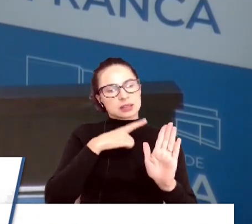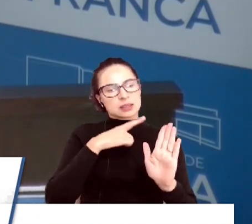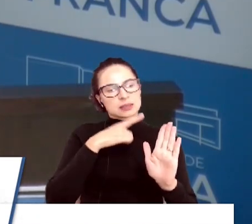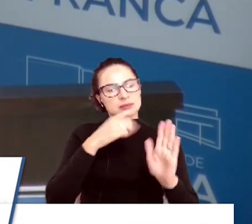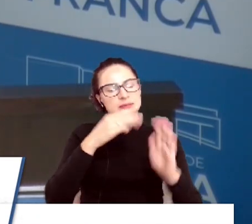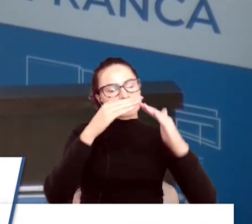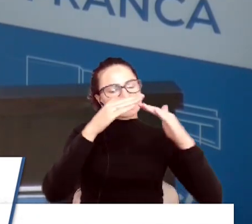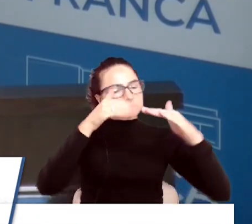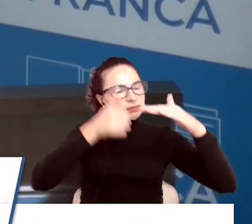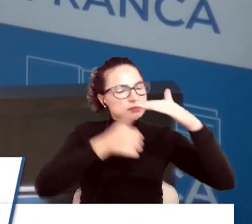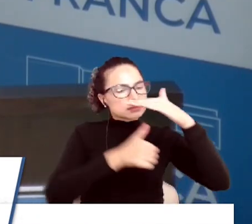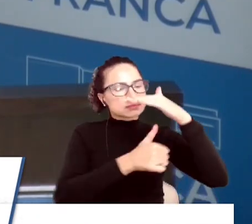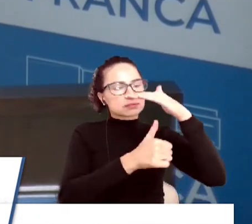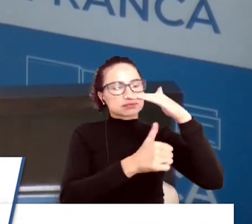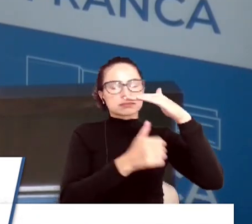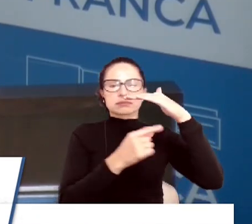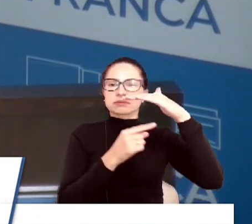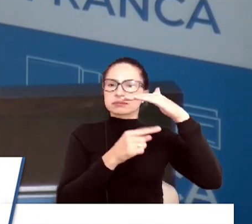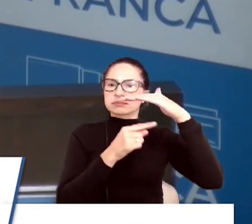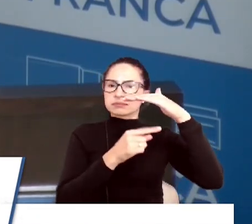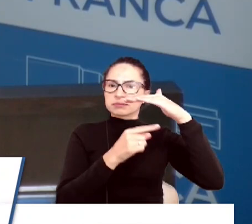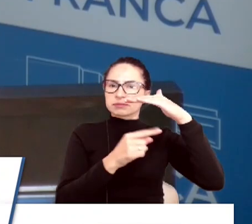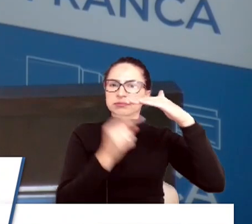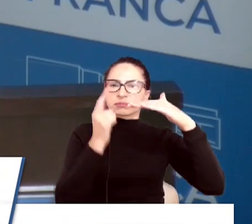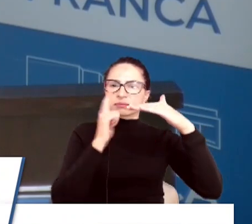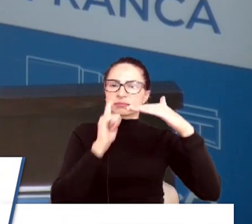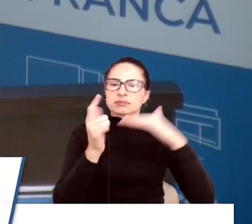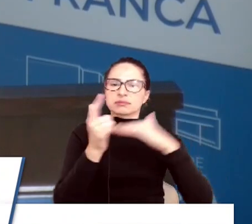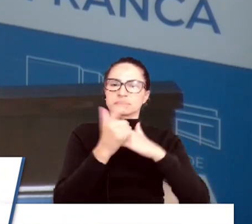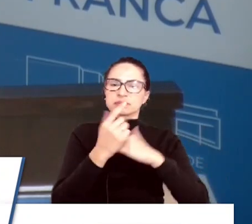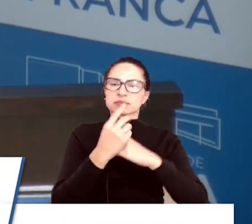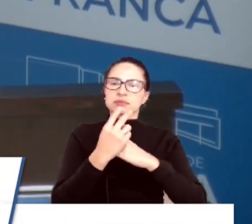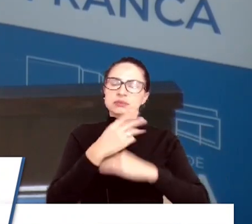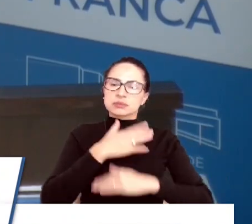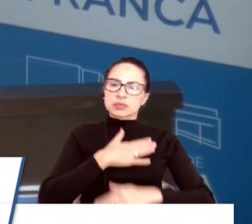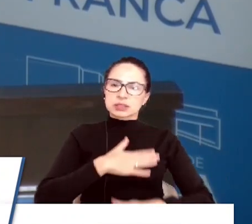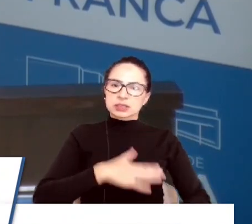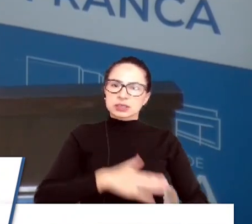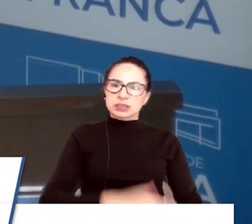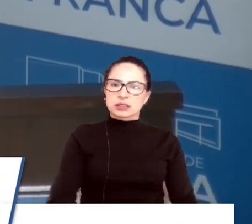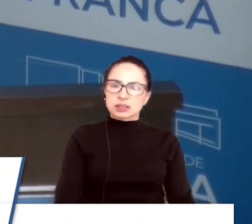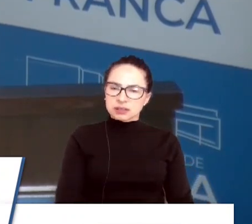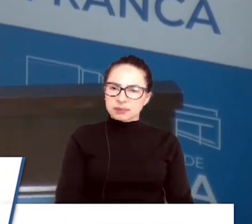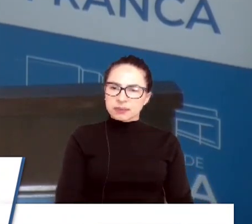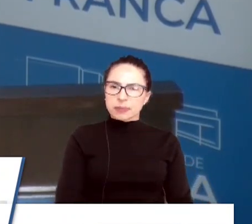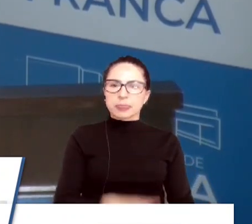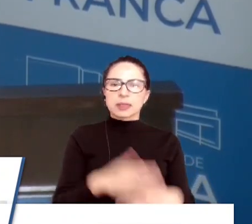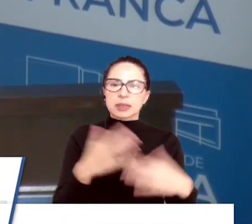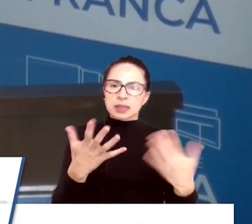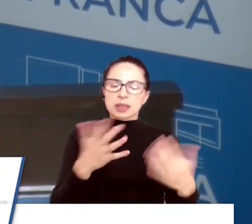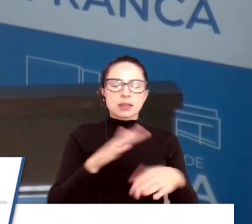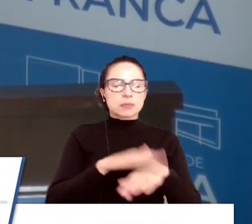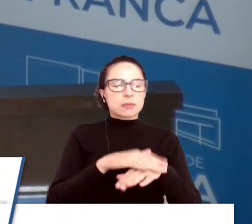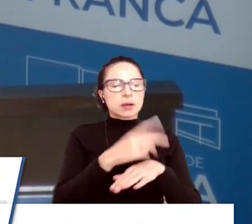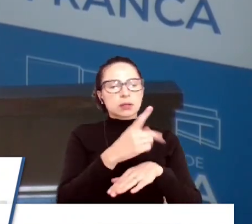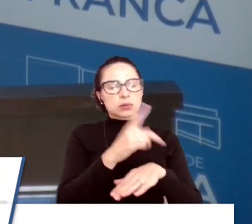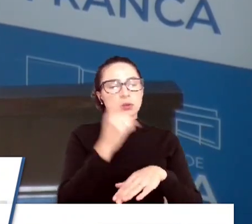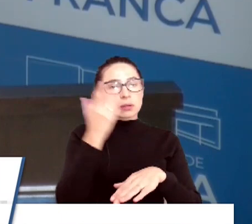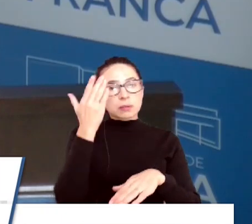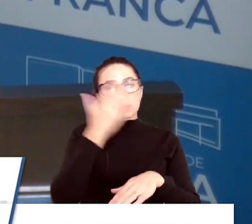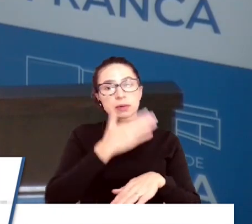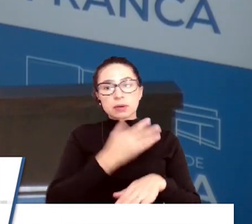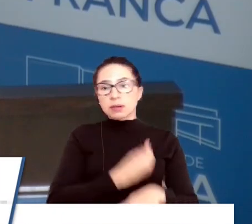Altíssimo, na sombra do Onipotente, descansará. E isso tu tens provado para a minha